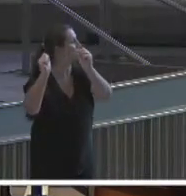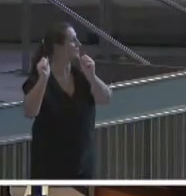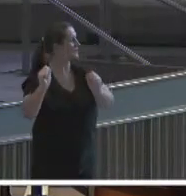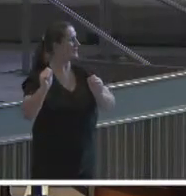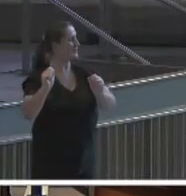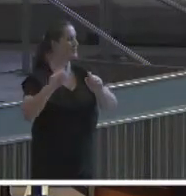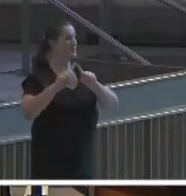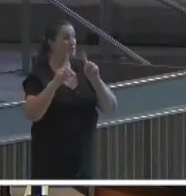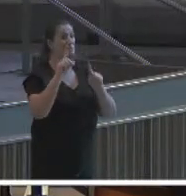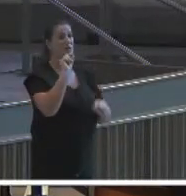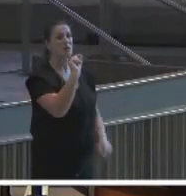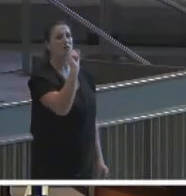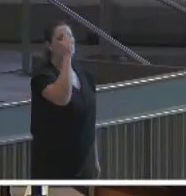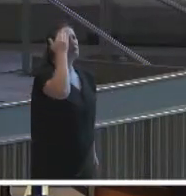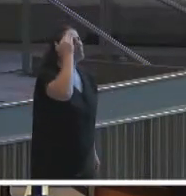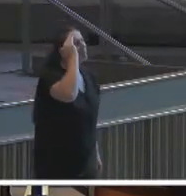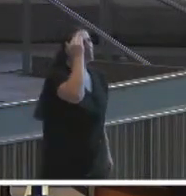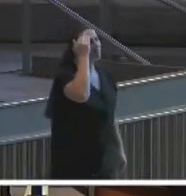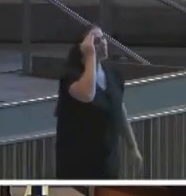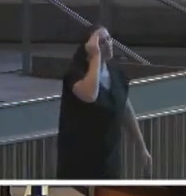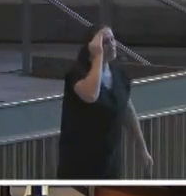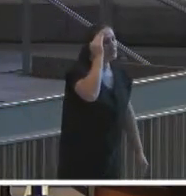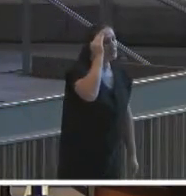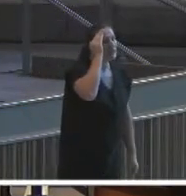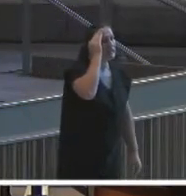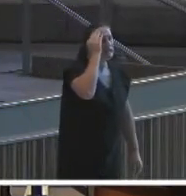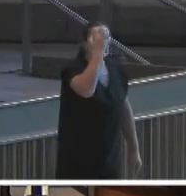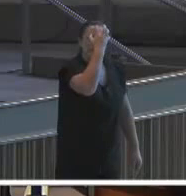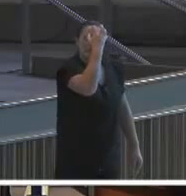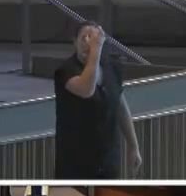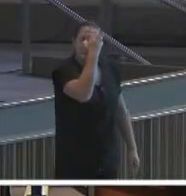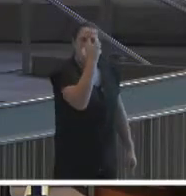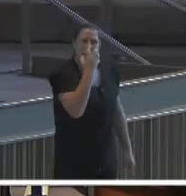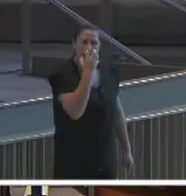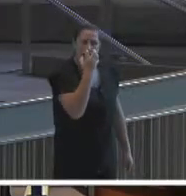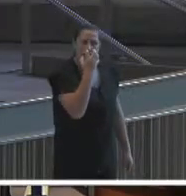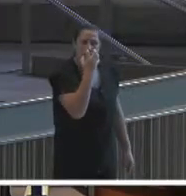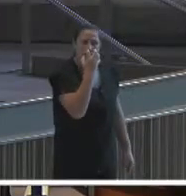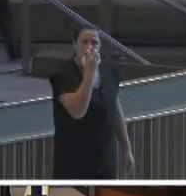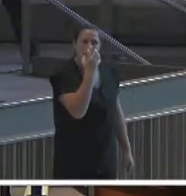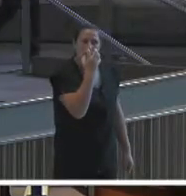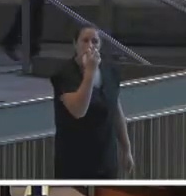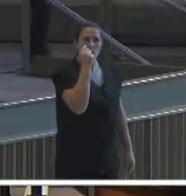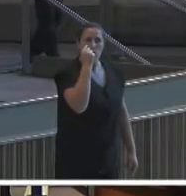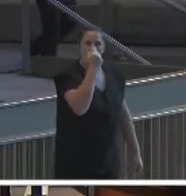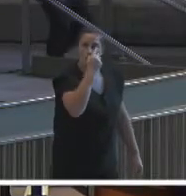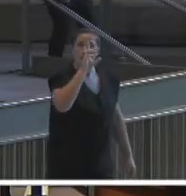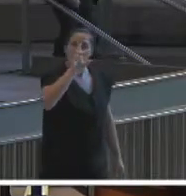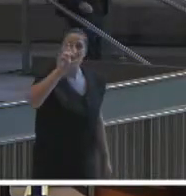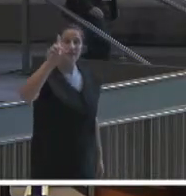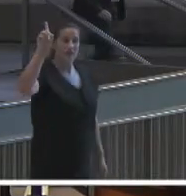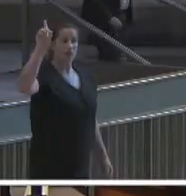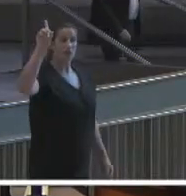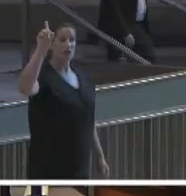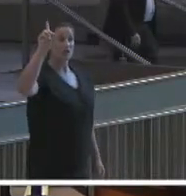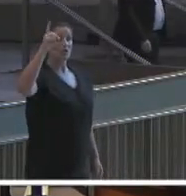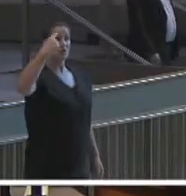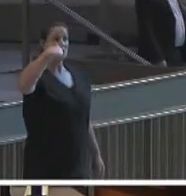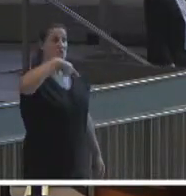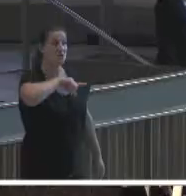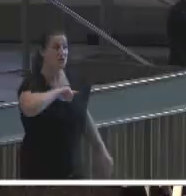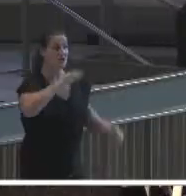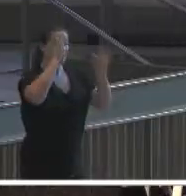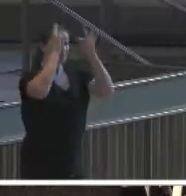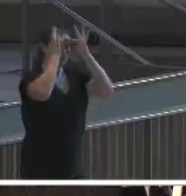não entendesse é quão sério é, diante dos olhos do Senhor, a nossa